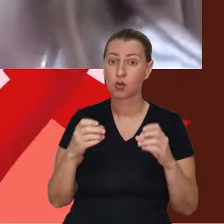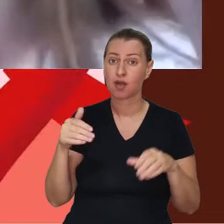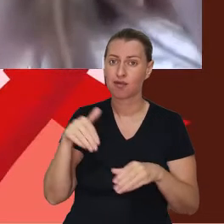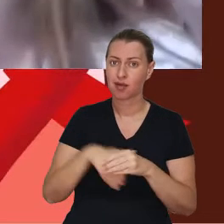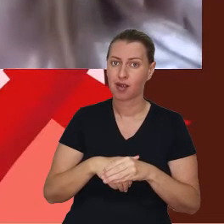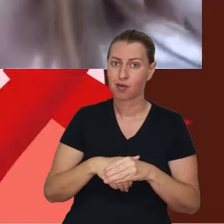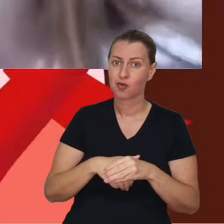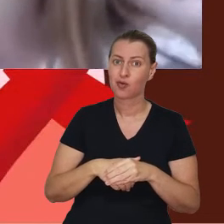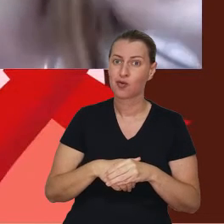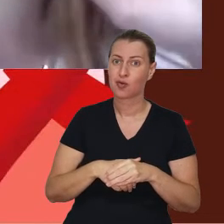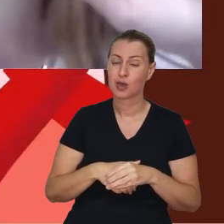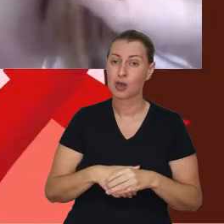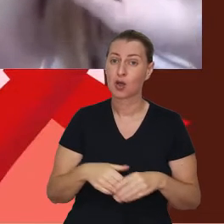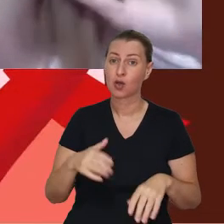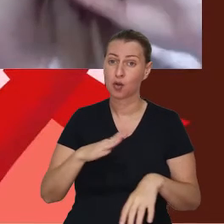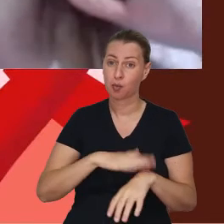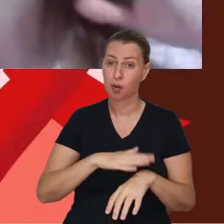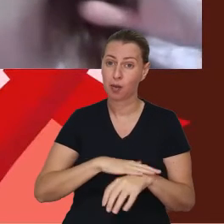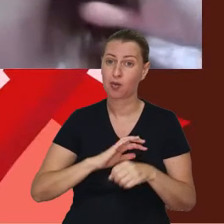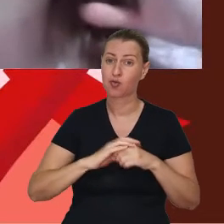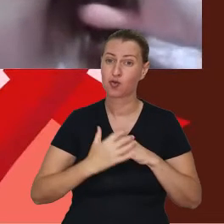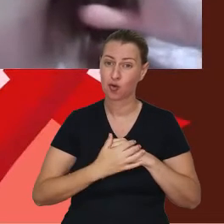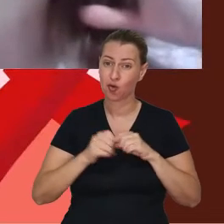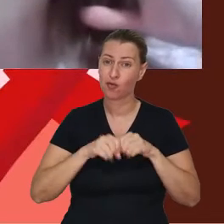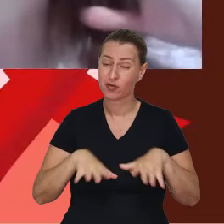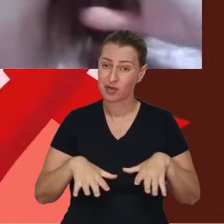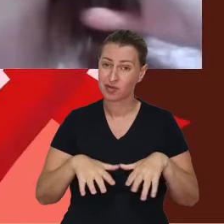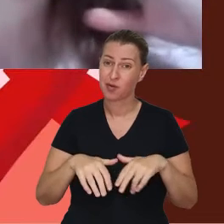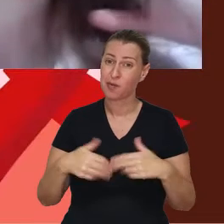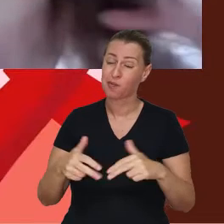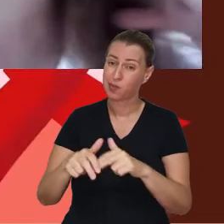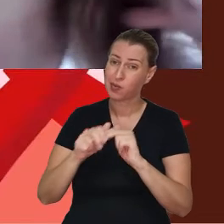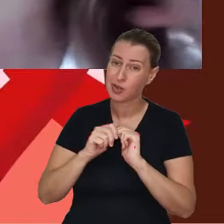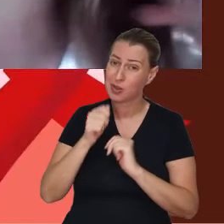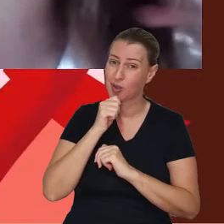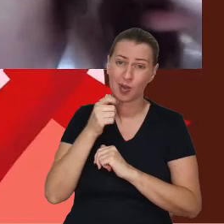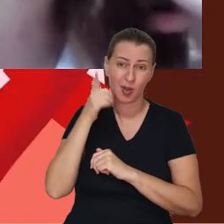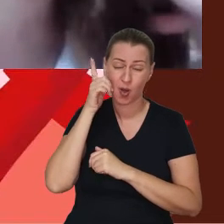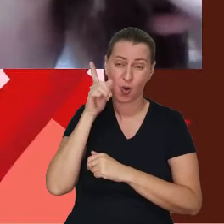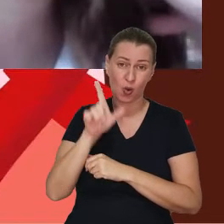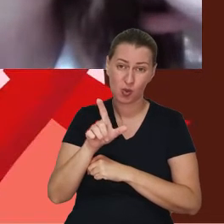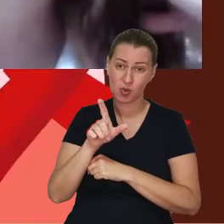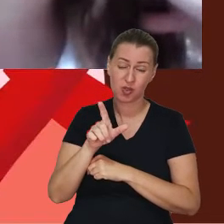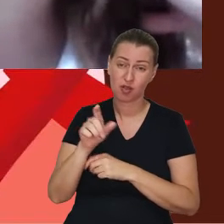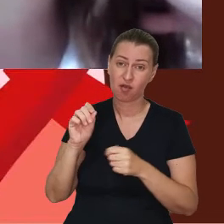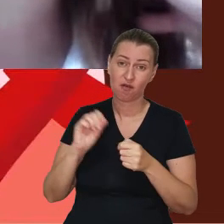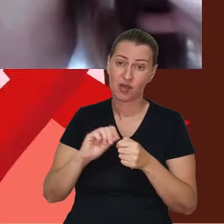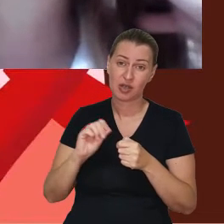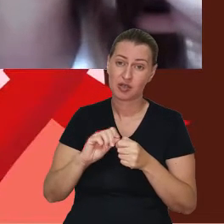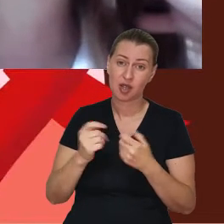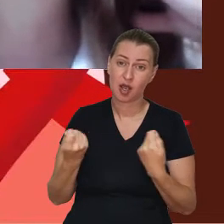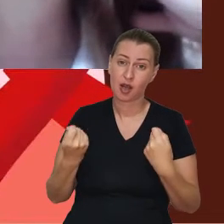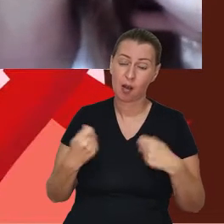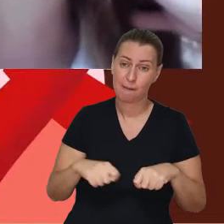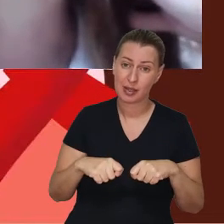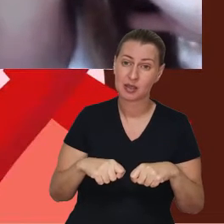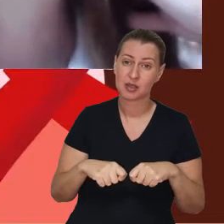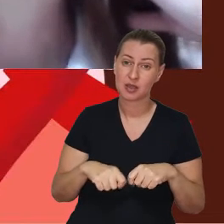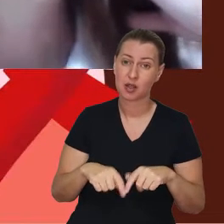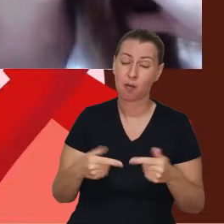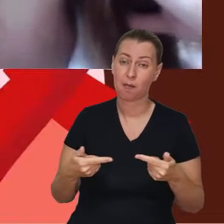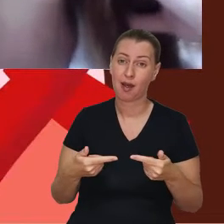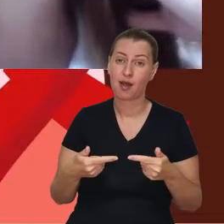né? Então, a gente ainda não conseguiu fazer a capacitação, mas isso já está liberado. Prescrição de serviço privado ainda